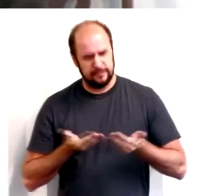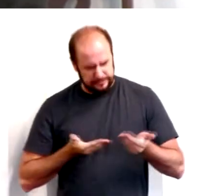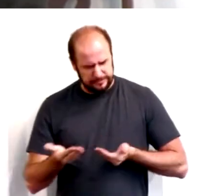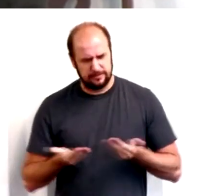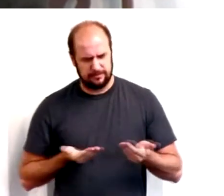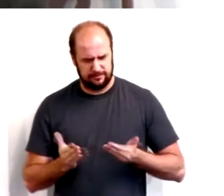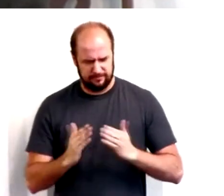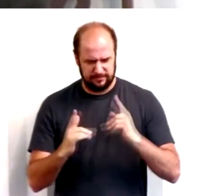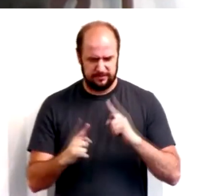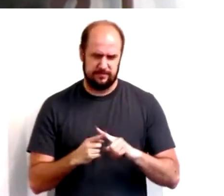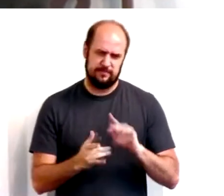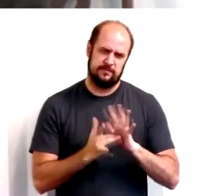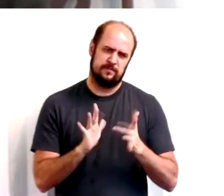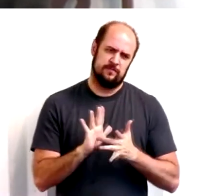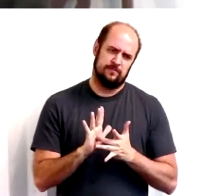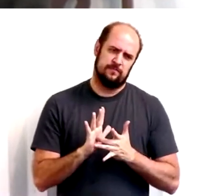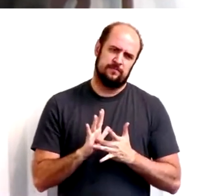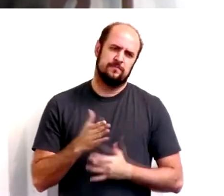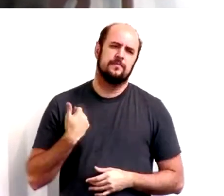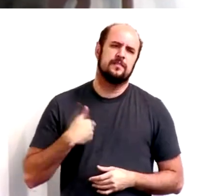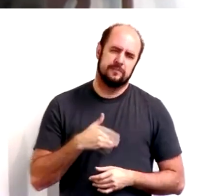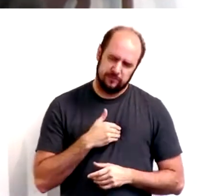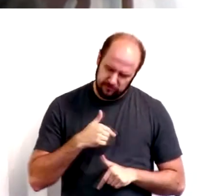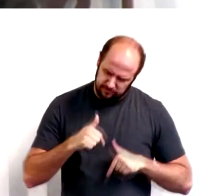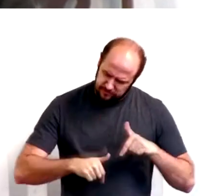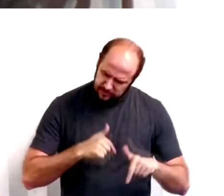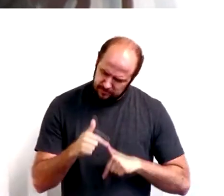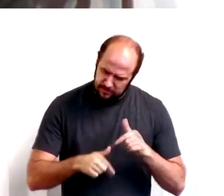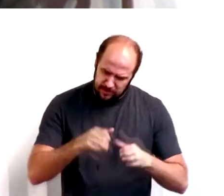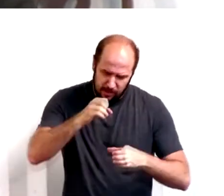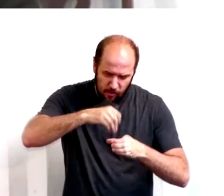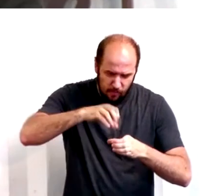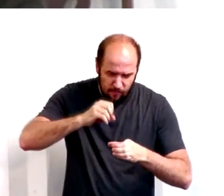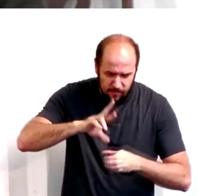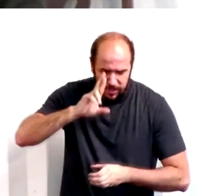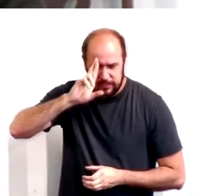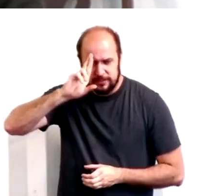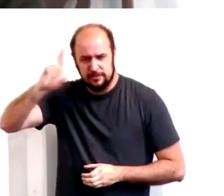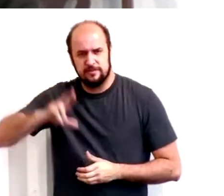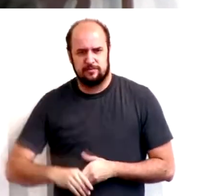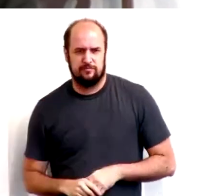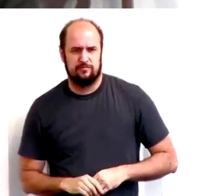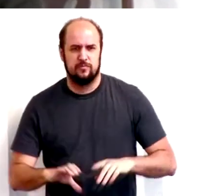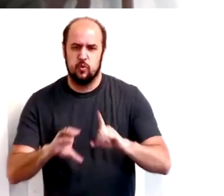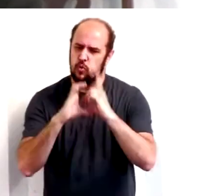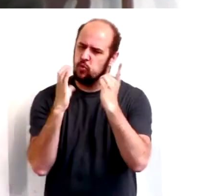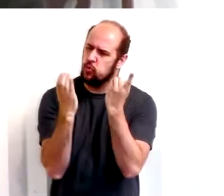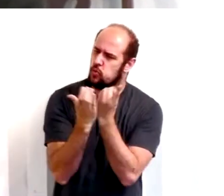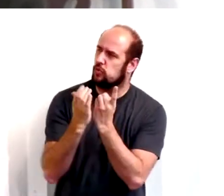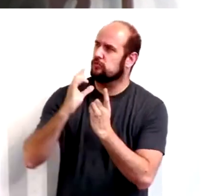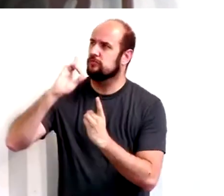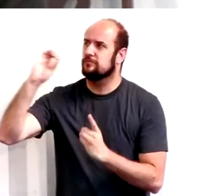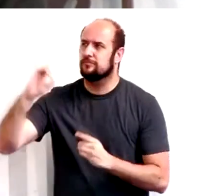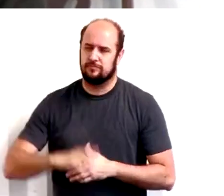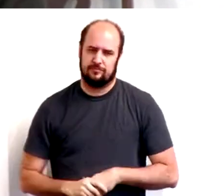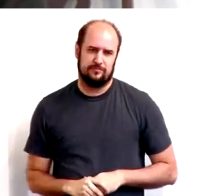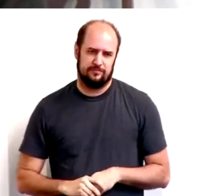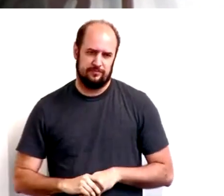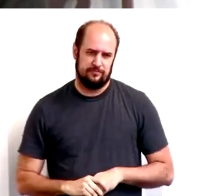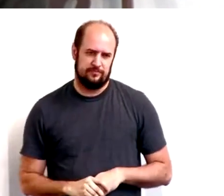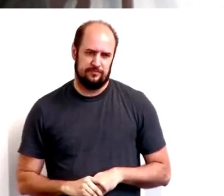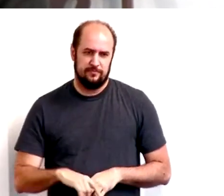a igreja de Cristo, nós estamos fazendo isso como uma oferta ao Senhor. É um culto a Deus. Se